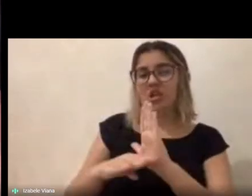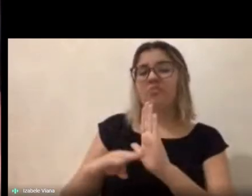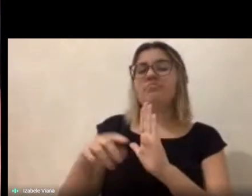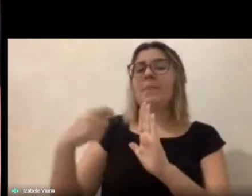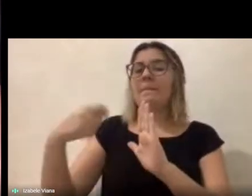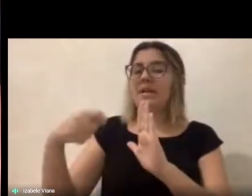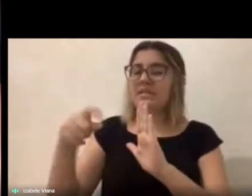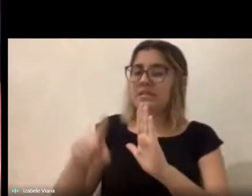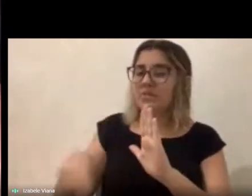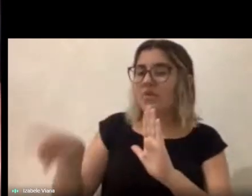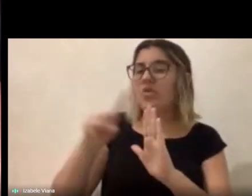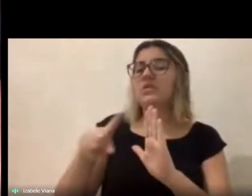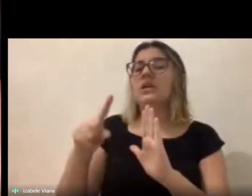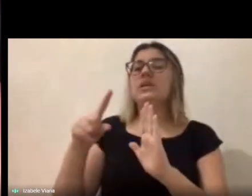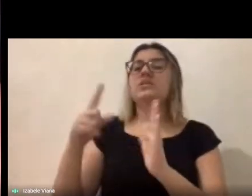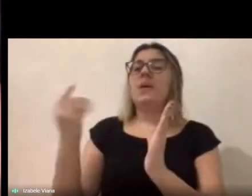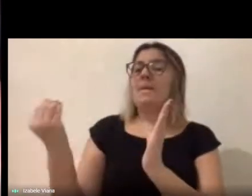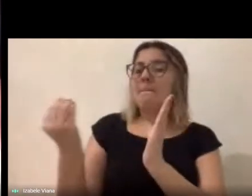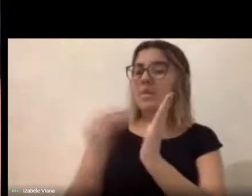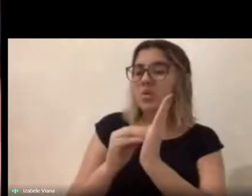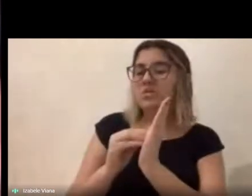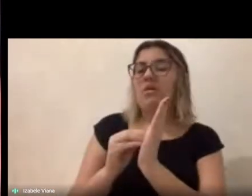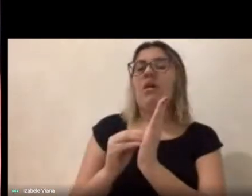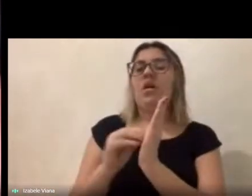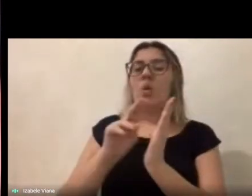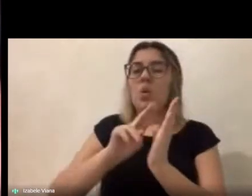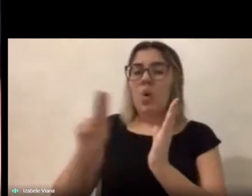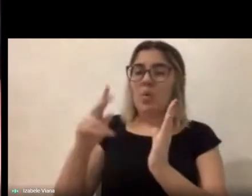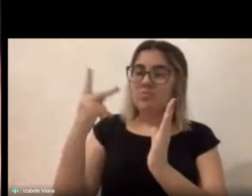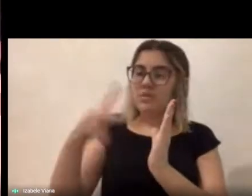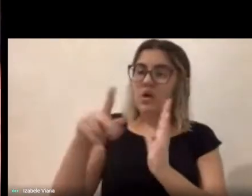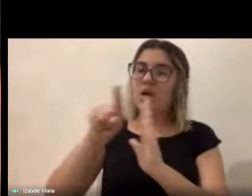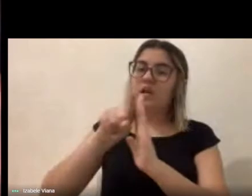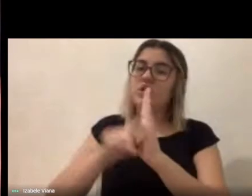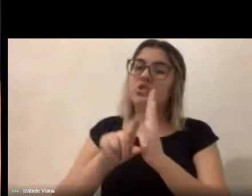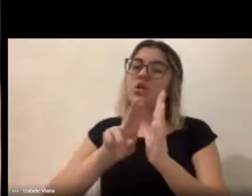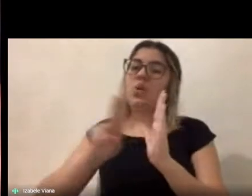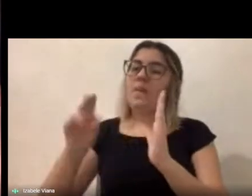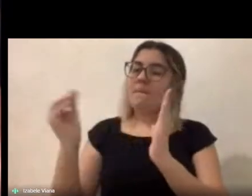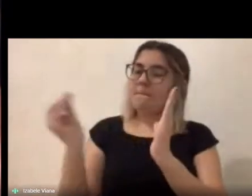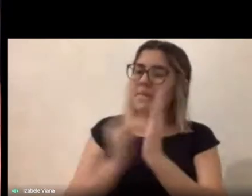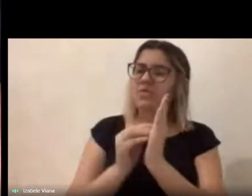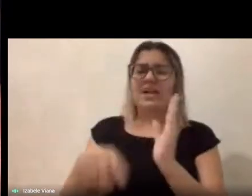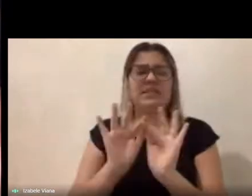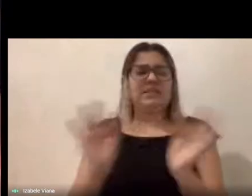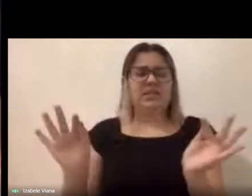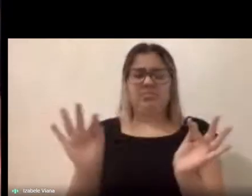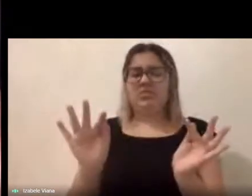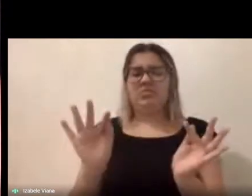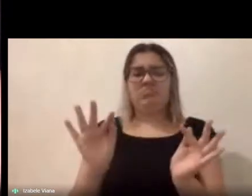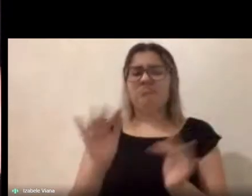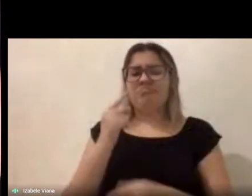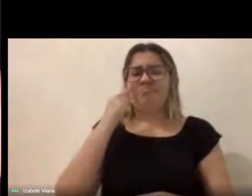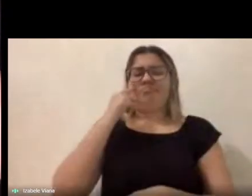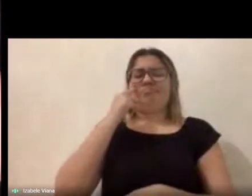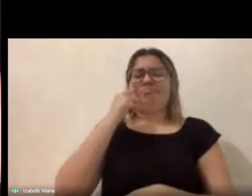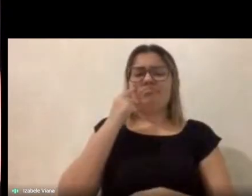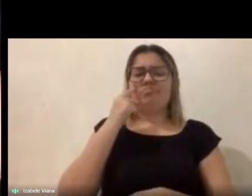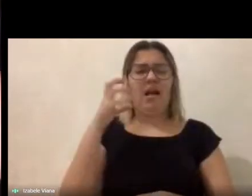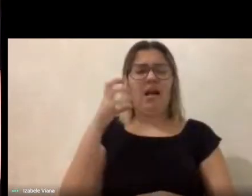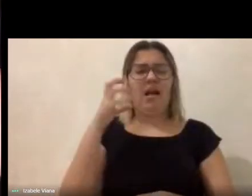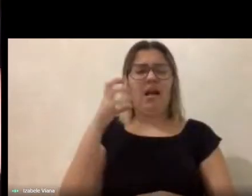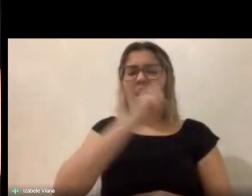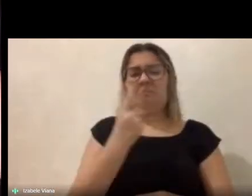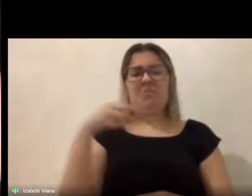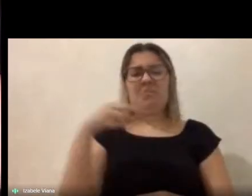preencham essa lista com o nome de vocês. É super simples. É, não demora um minutinho, é muito rápido e muito essencial. É, lembrar